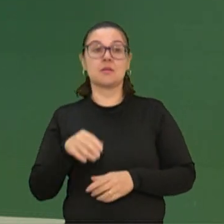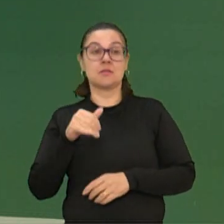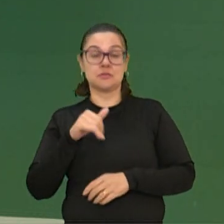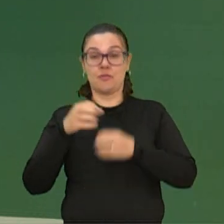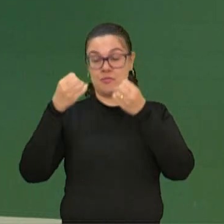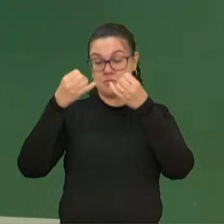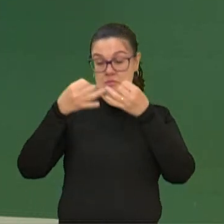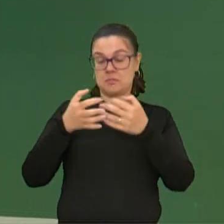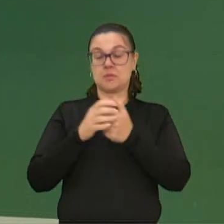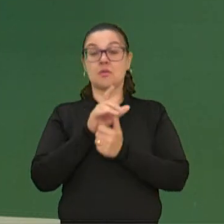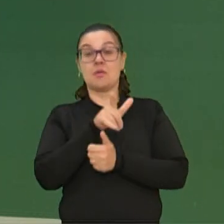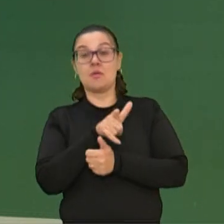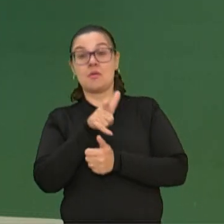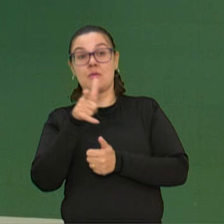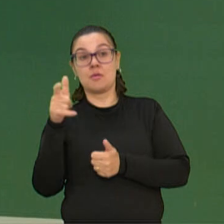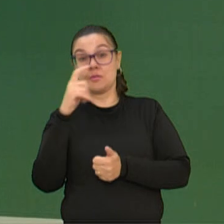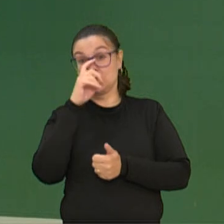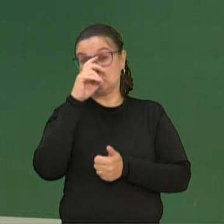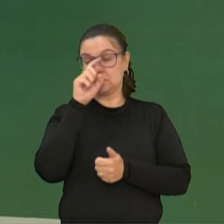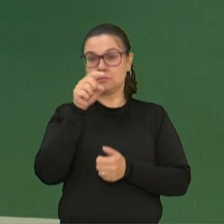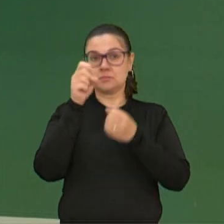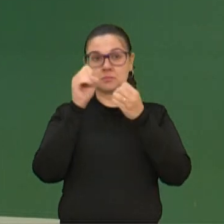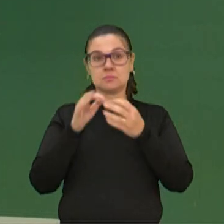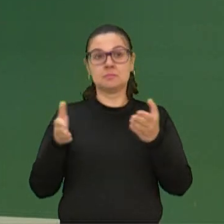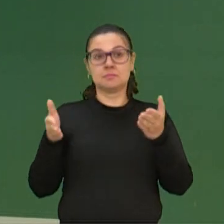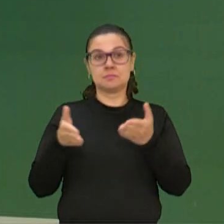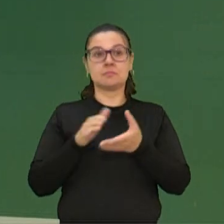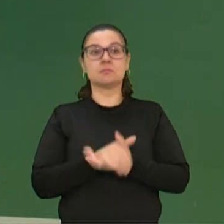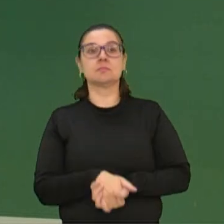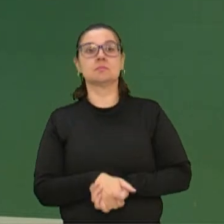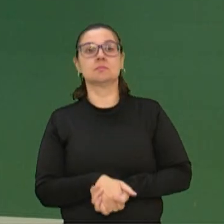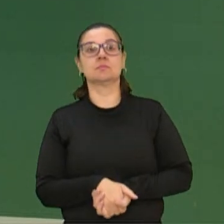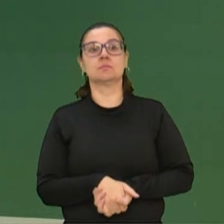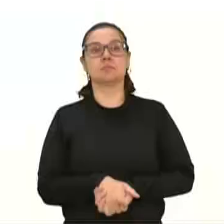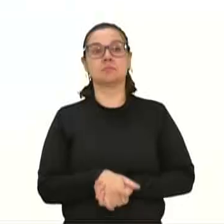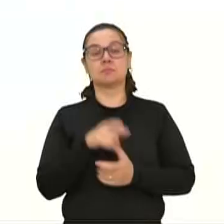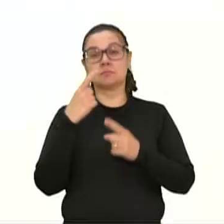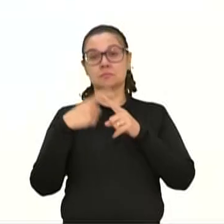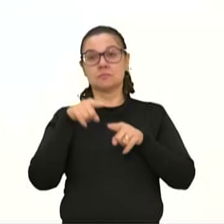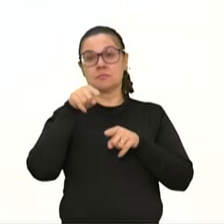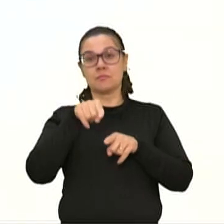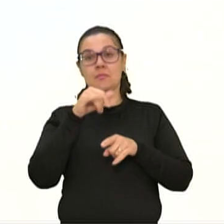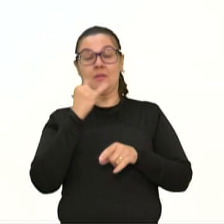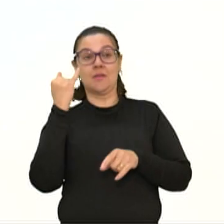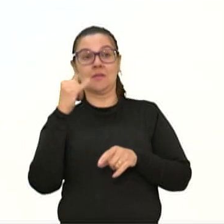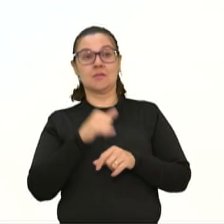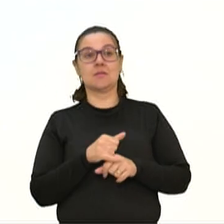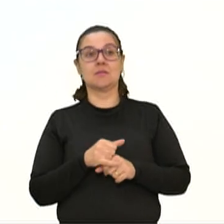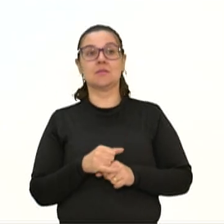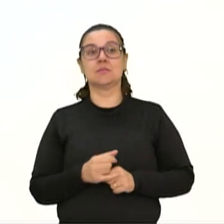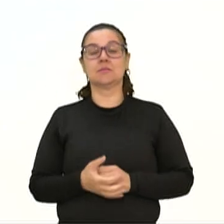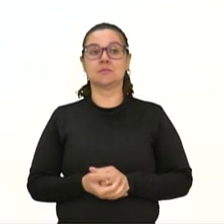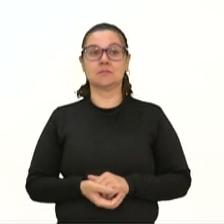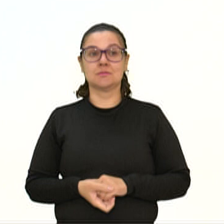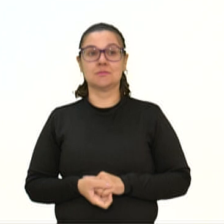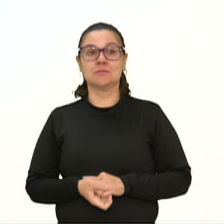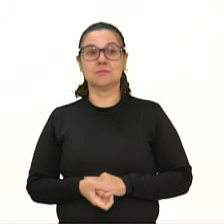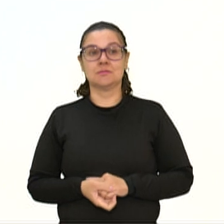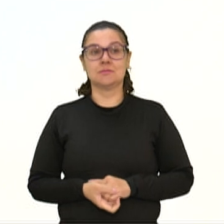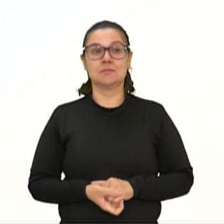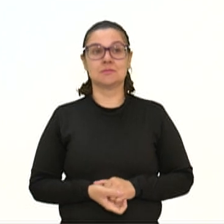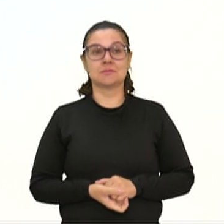vou falar sobre um outro aparelho e eu vou explicar um pouquinho mais por que é importante essa avaliação de